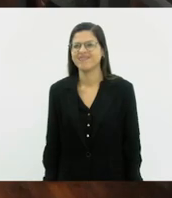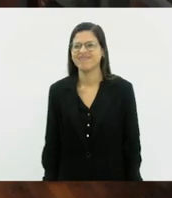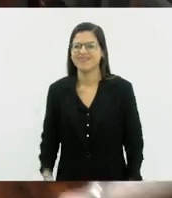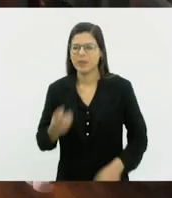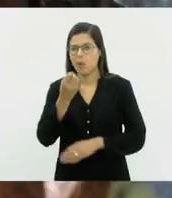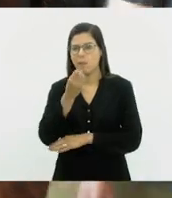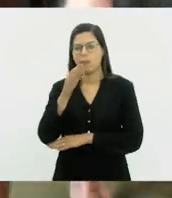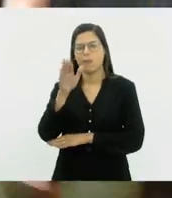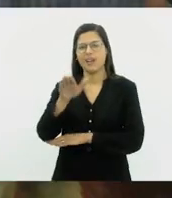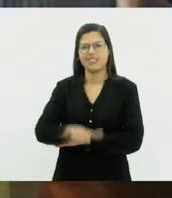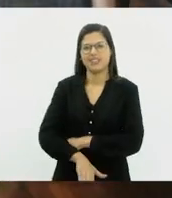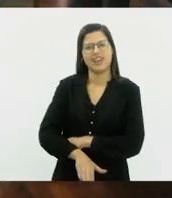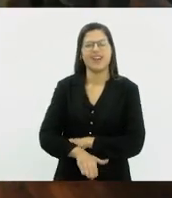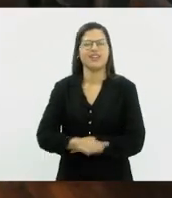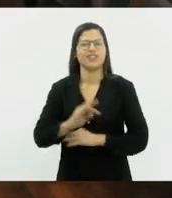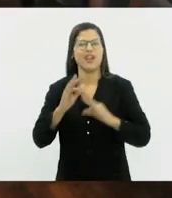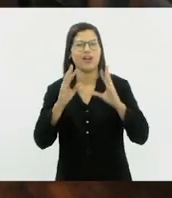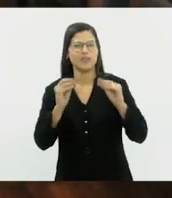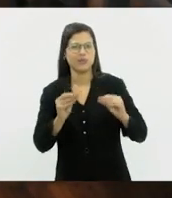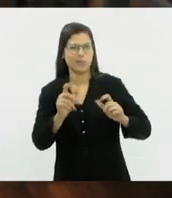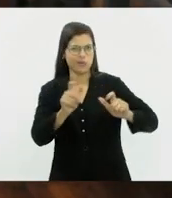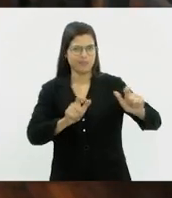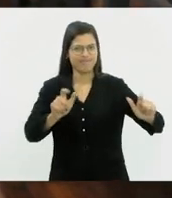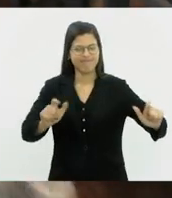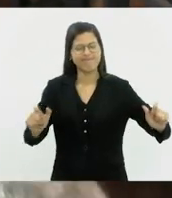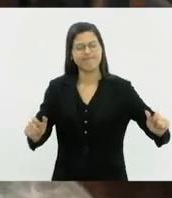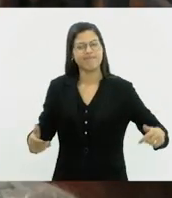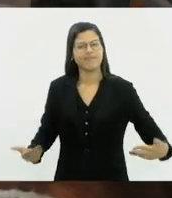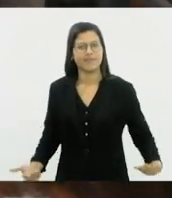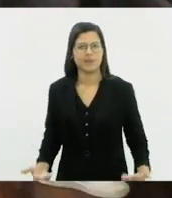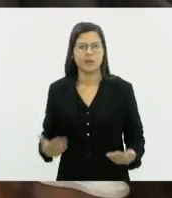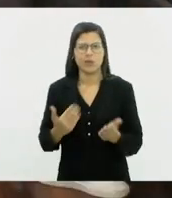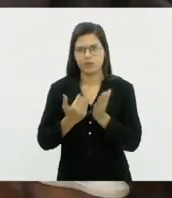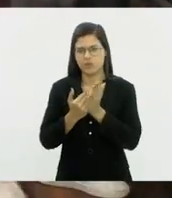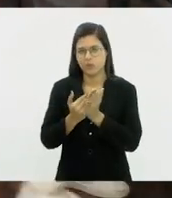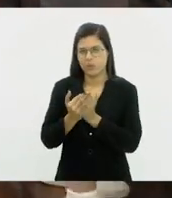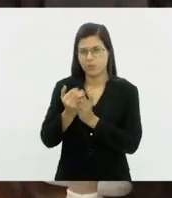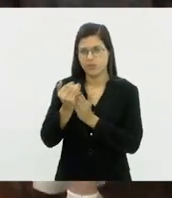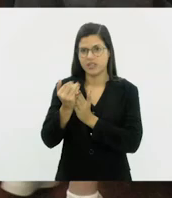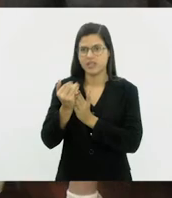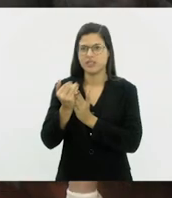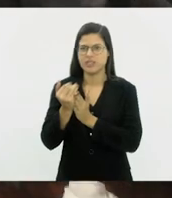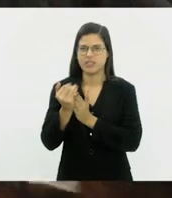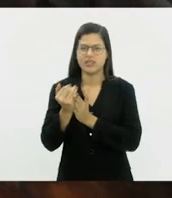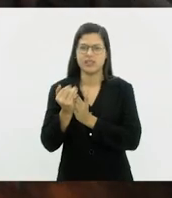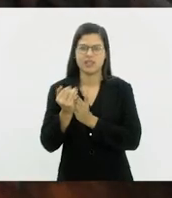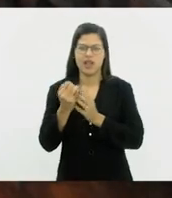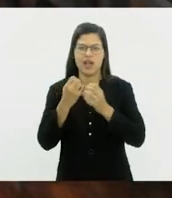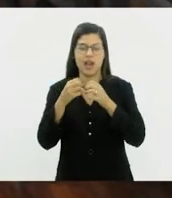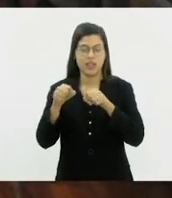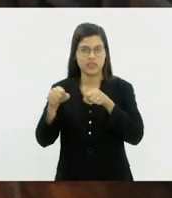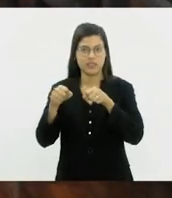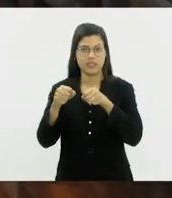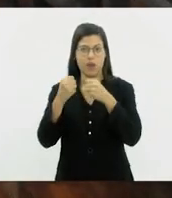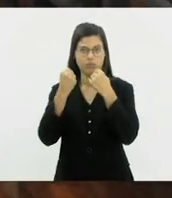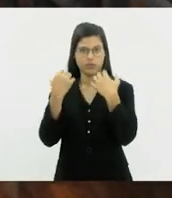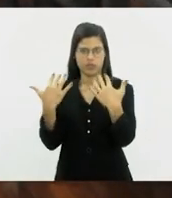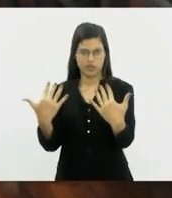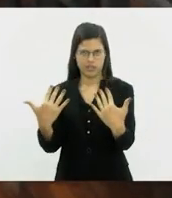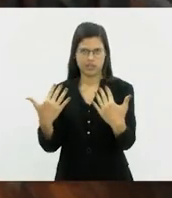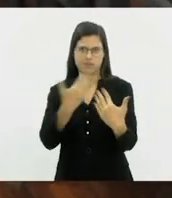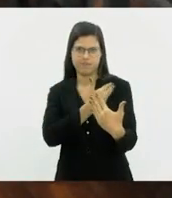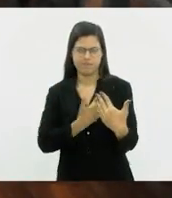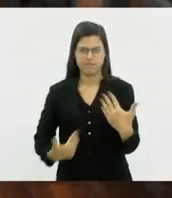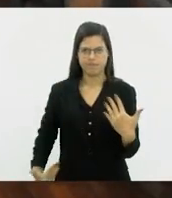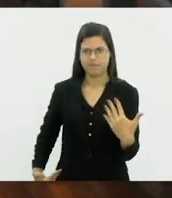Boa tarde a todas a todos vamos dar início a essa audiência pública